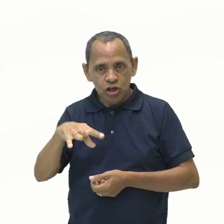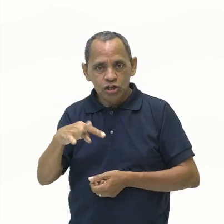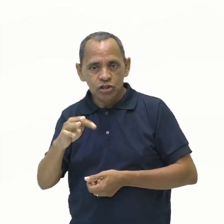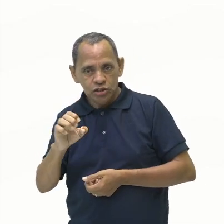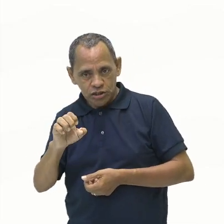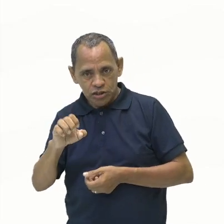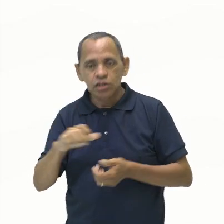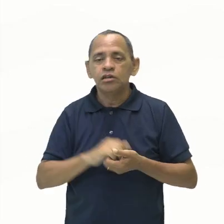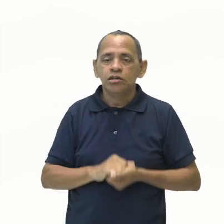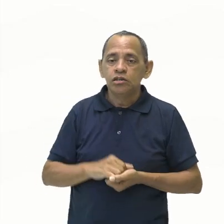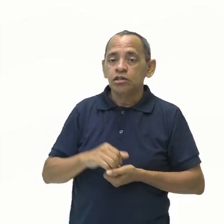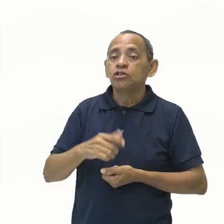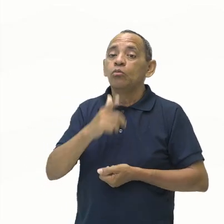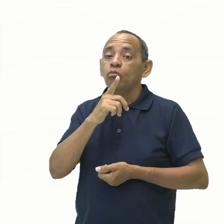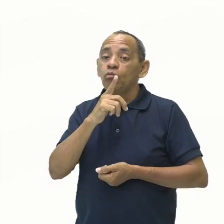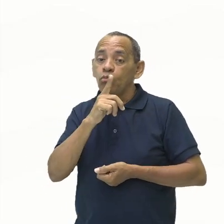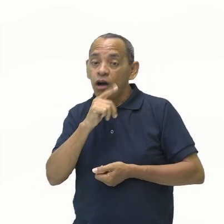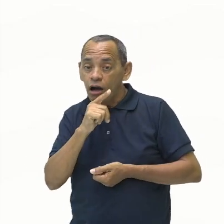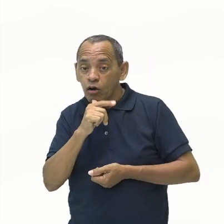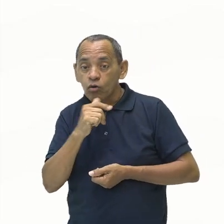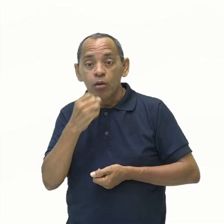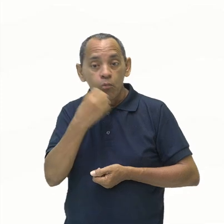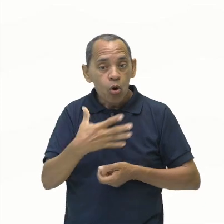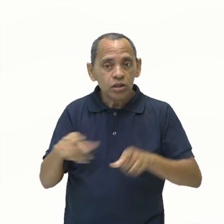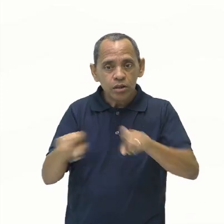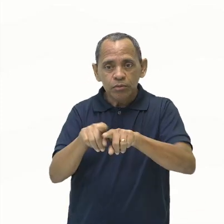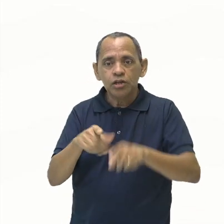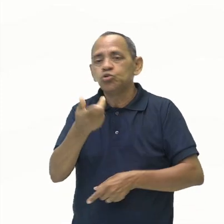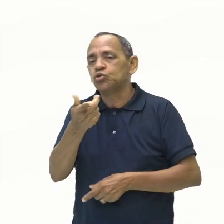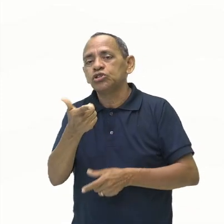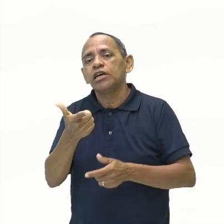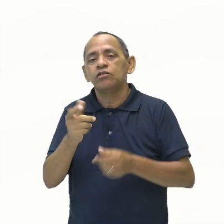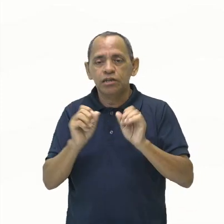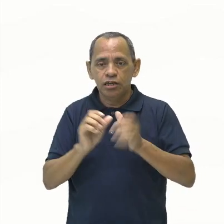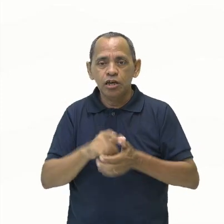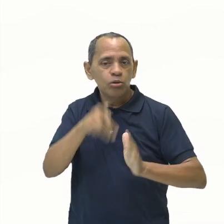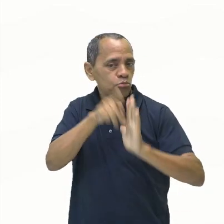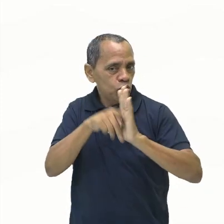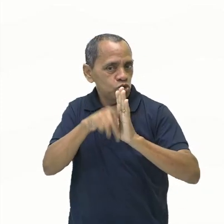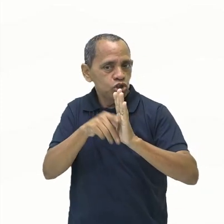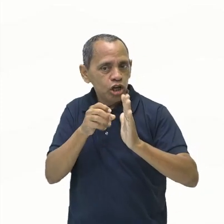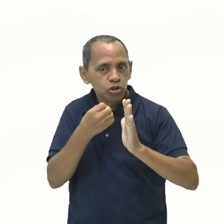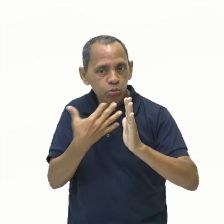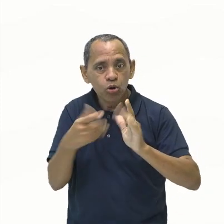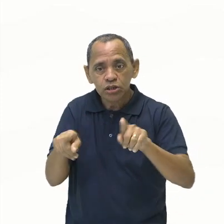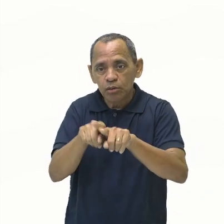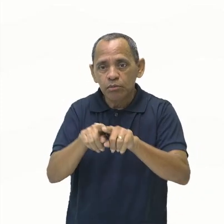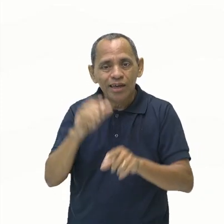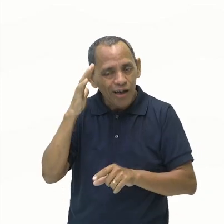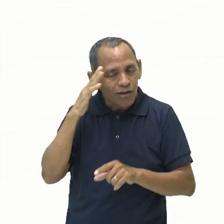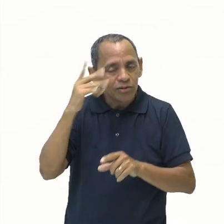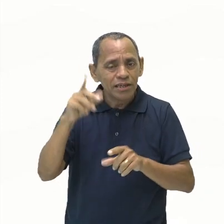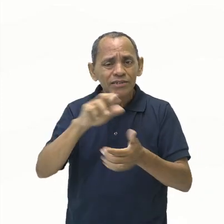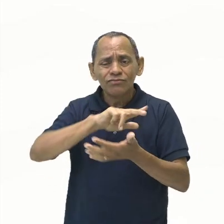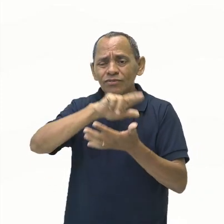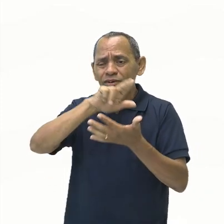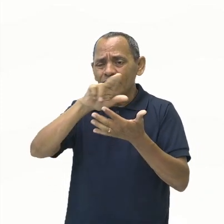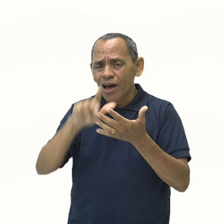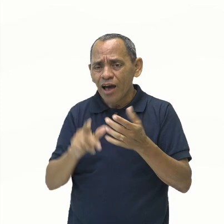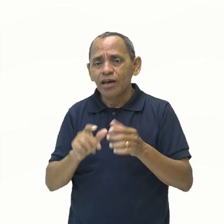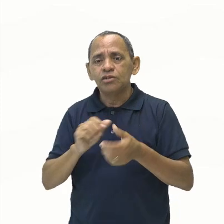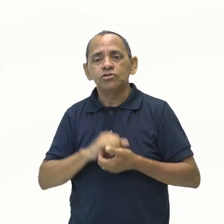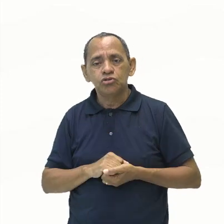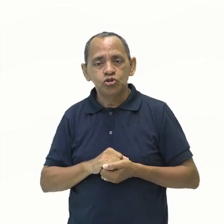como não há um planejamento urbano eficaz, acontece muitas vezes